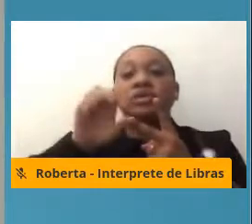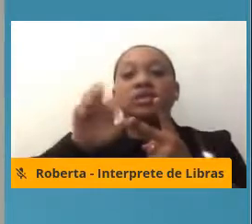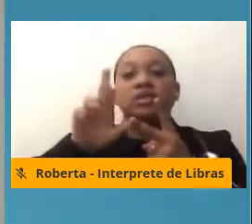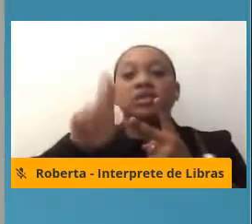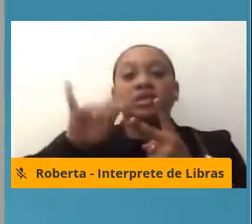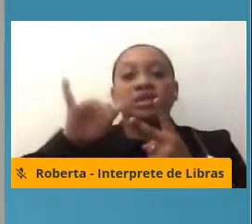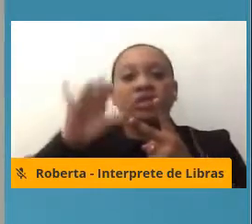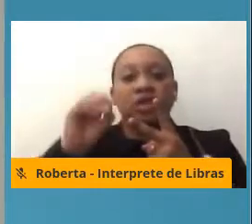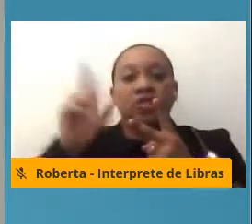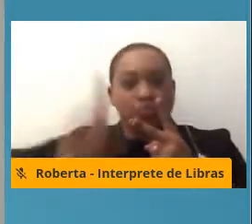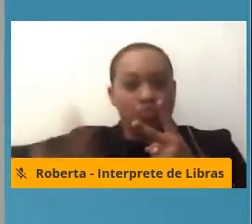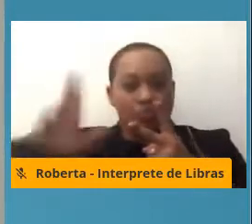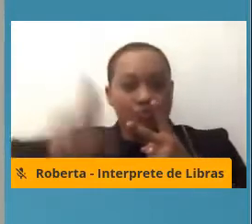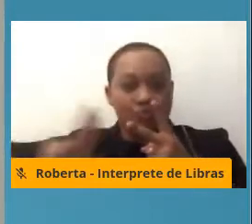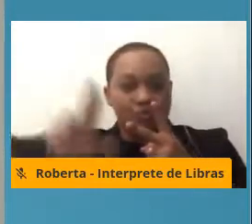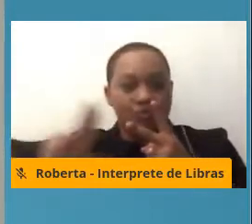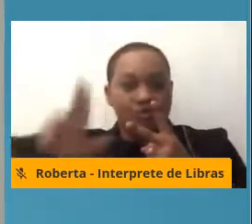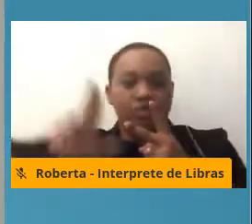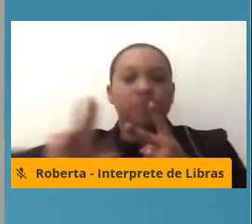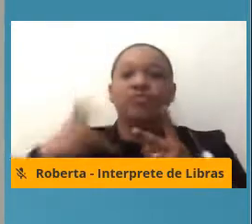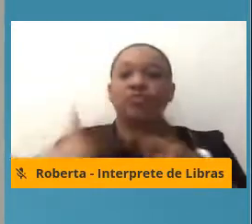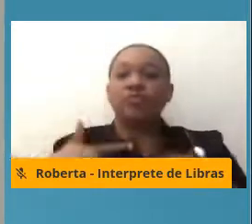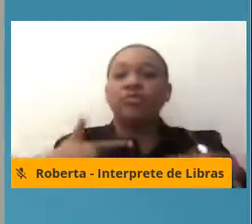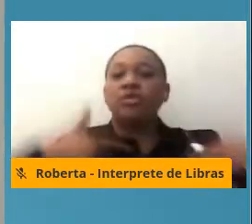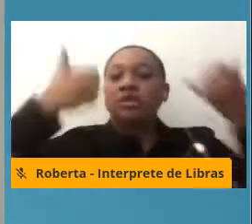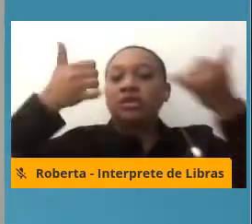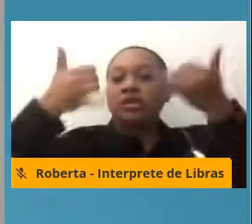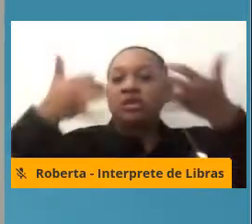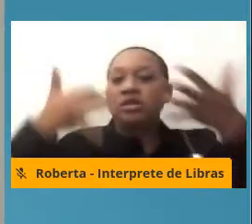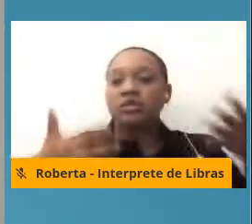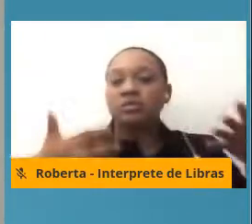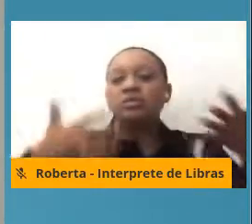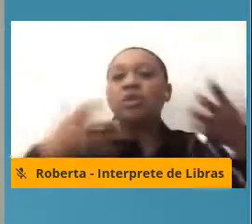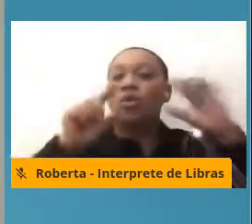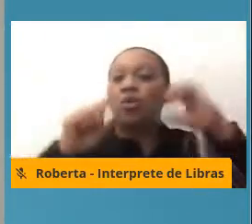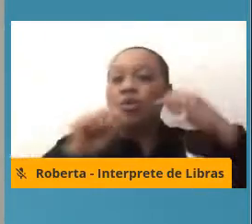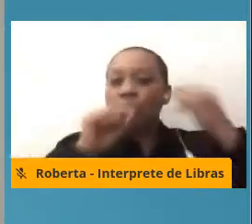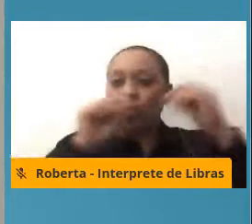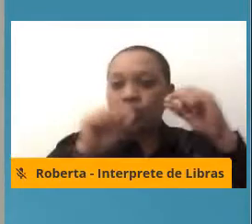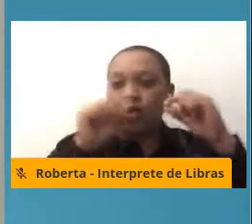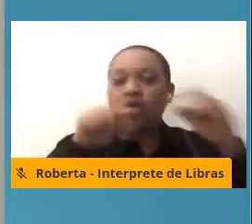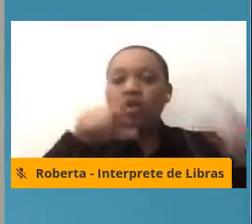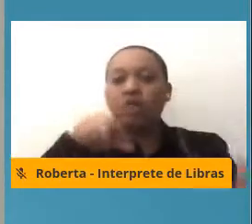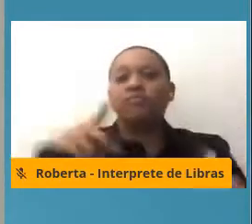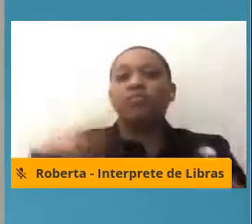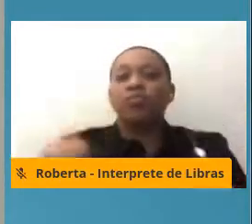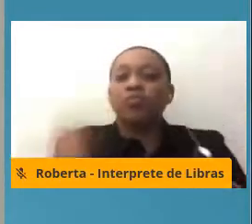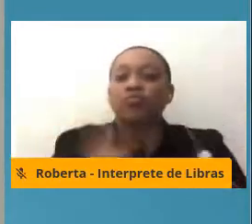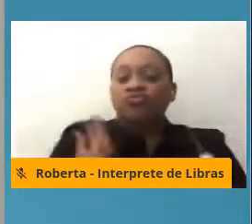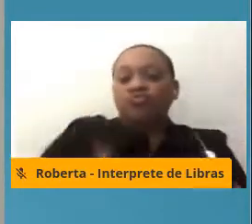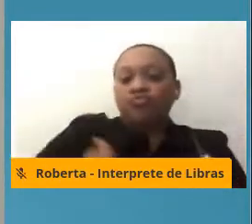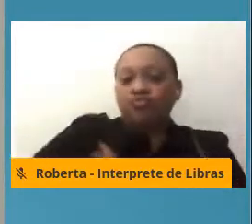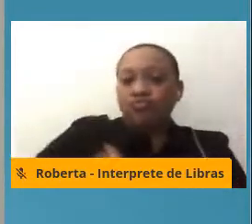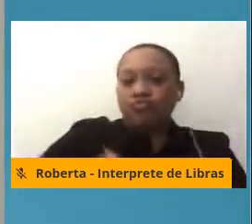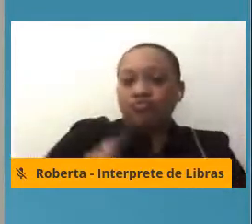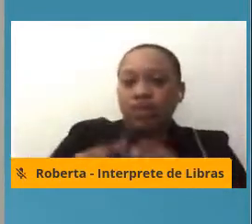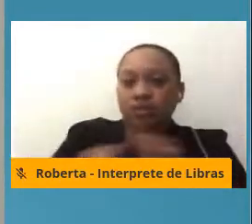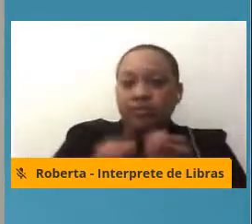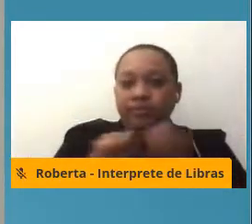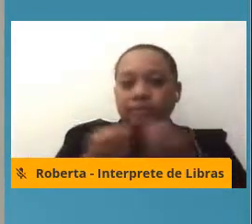E eu vou falar um pouquinho aqui do que habilita o professor Fernando Maia em estar aqui com a gente hoje mediando essa mesa. Tá? Ele é